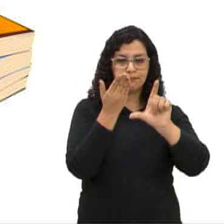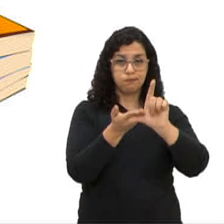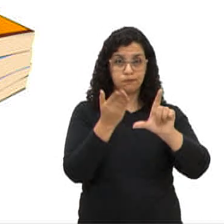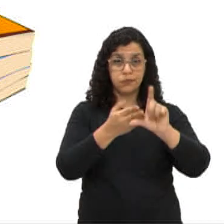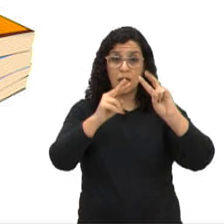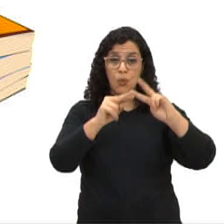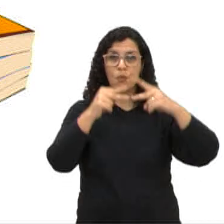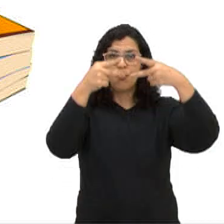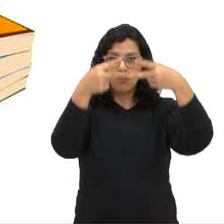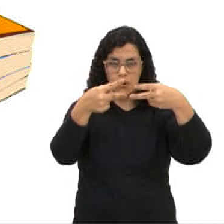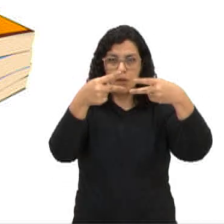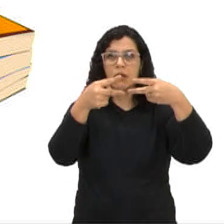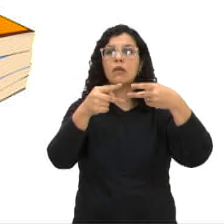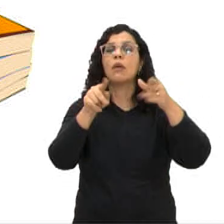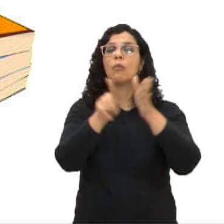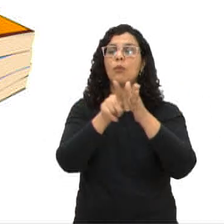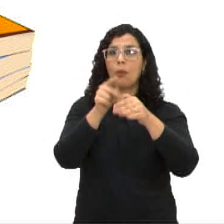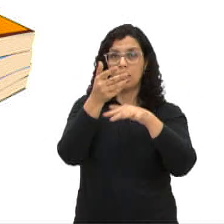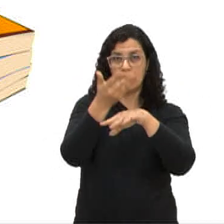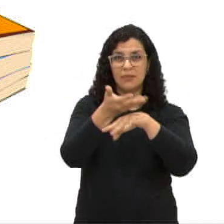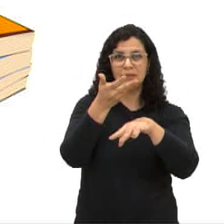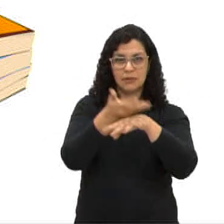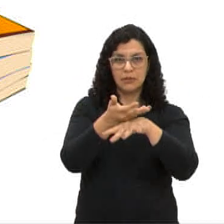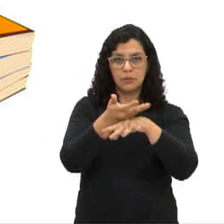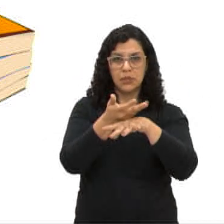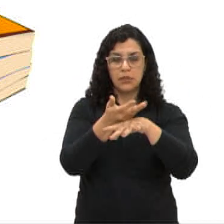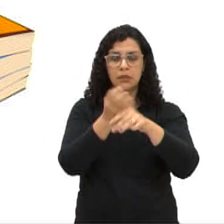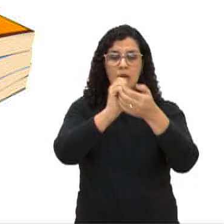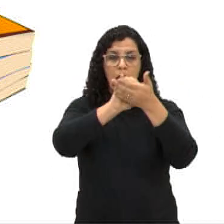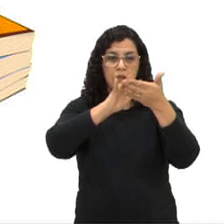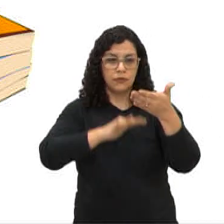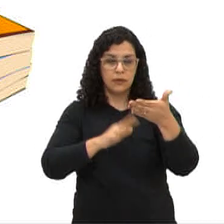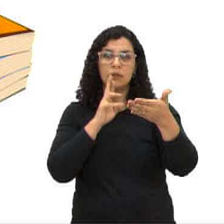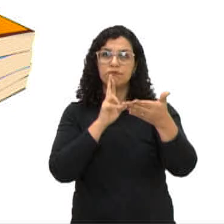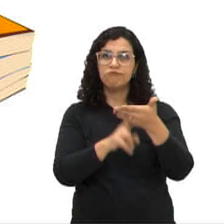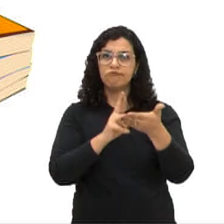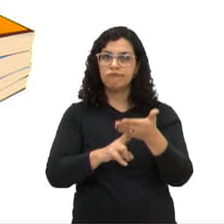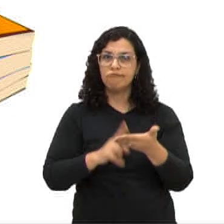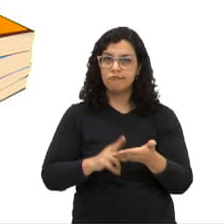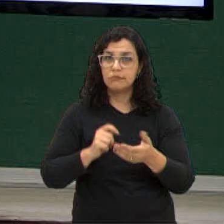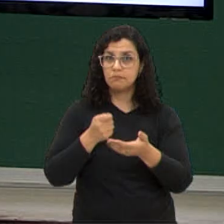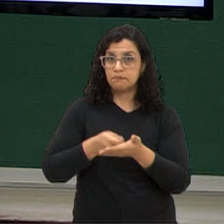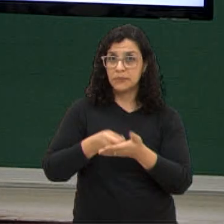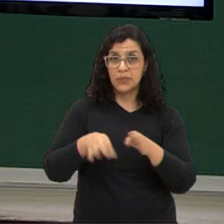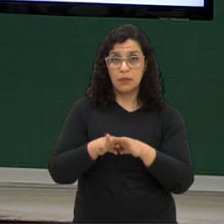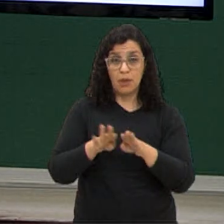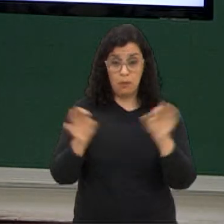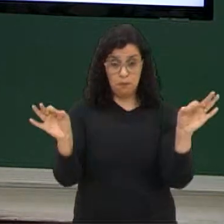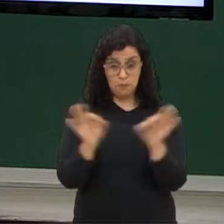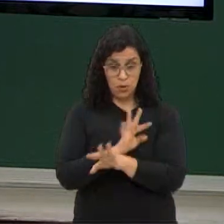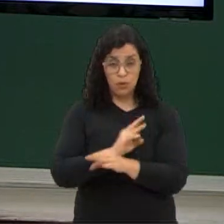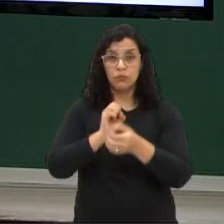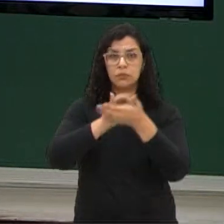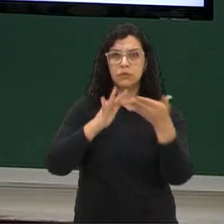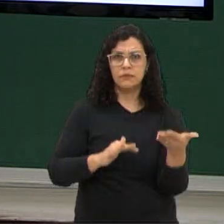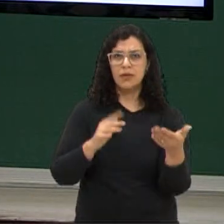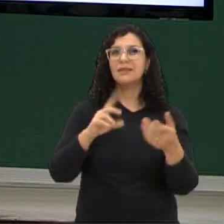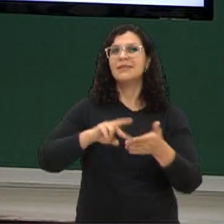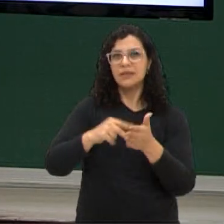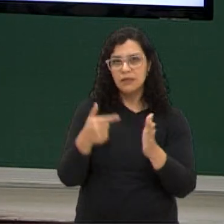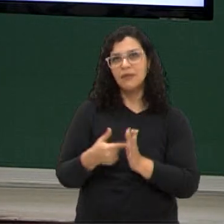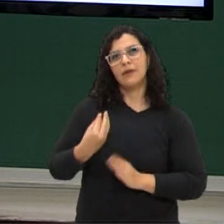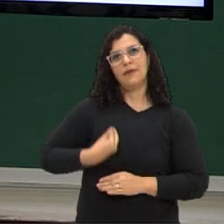na nossa aula, você precisa entrar na disciplina e realizar a atividade obrigatória. Quando vocês realizarem essa atividade,